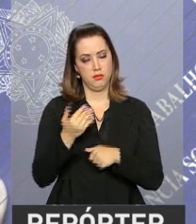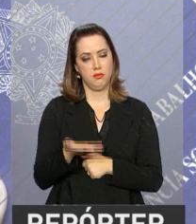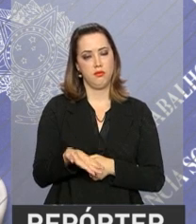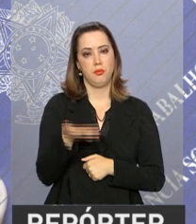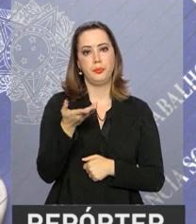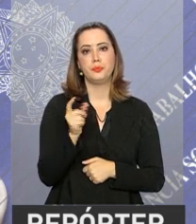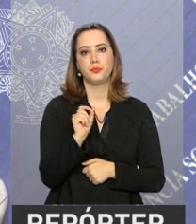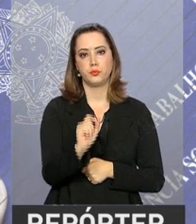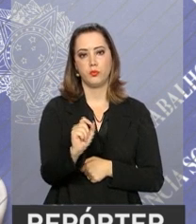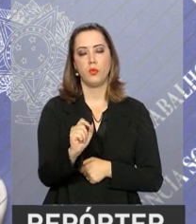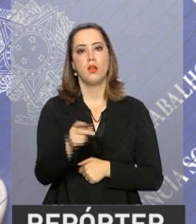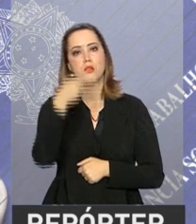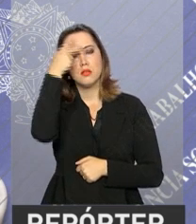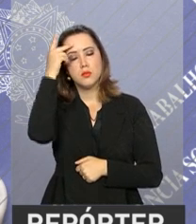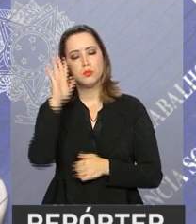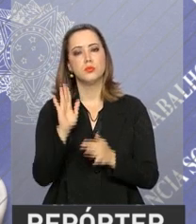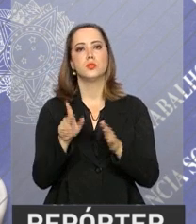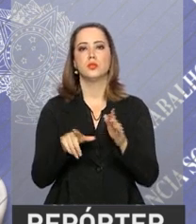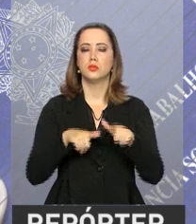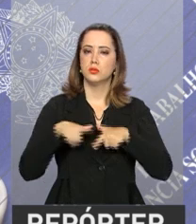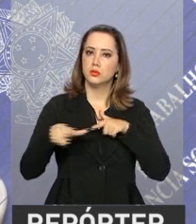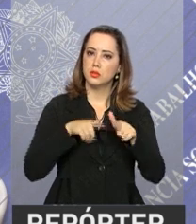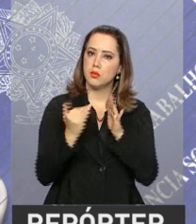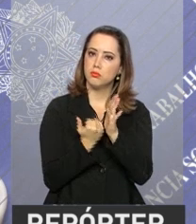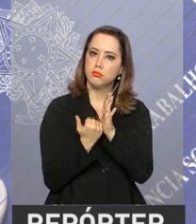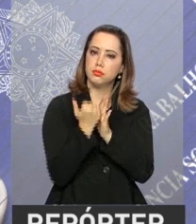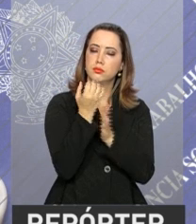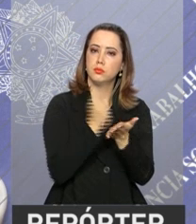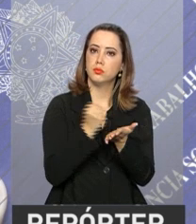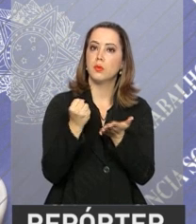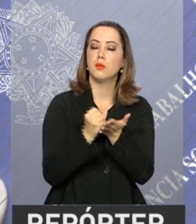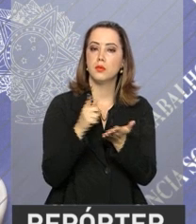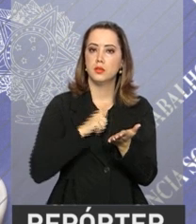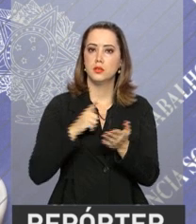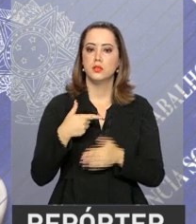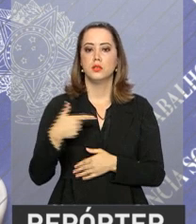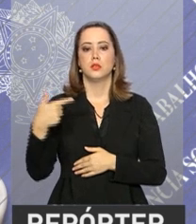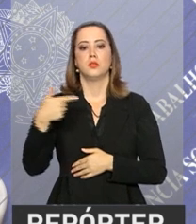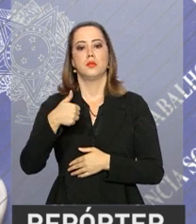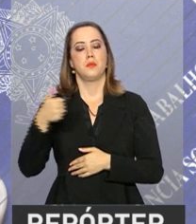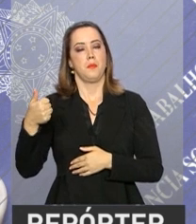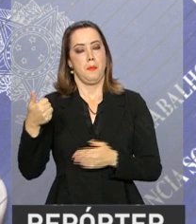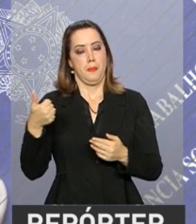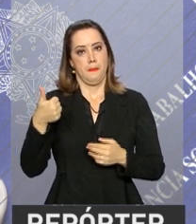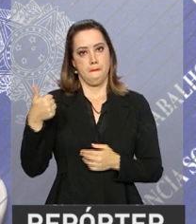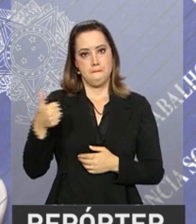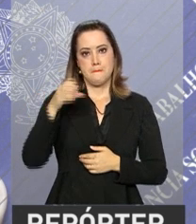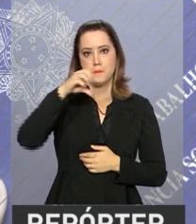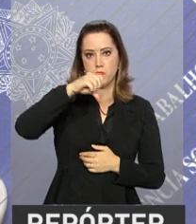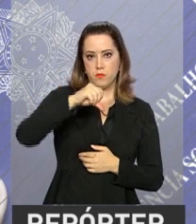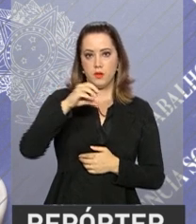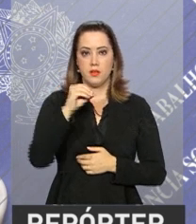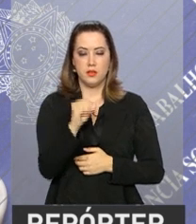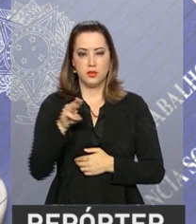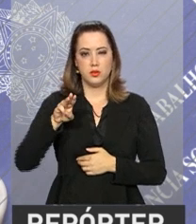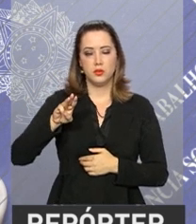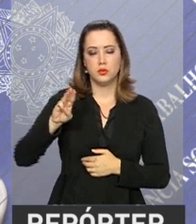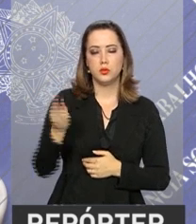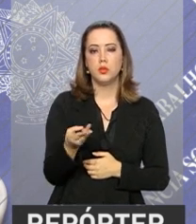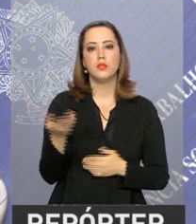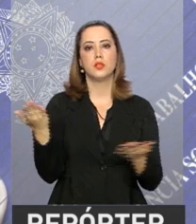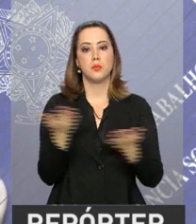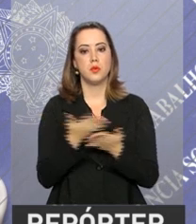FGTS aumentou quase sete vezes passou de 190.000 em junho de 2015 para mais de 1.